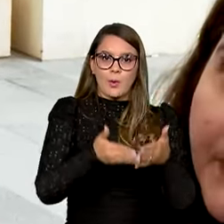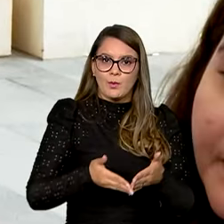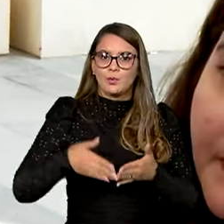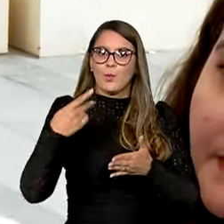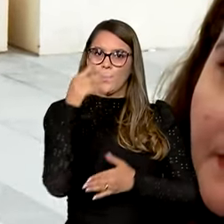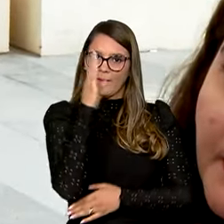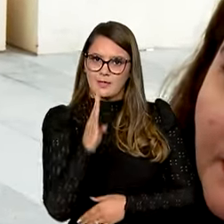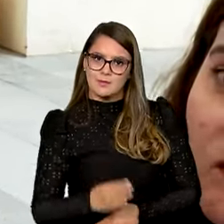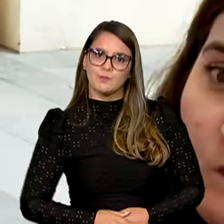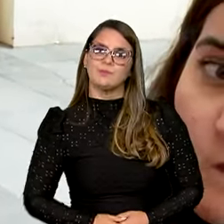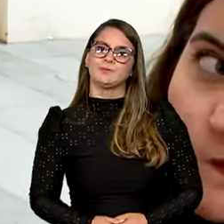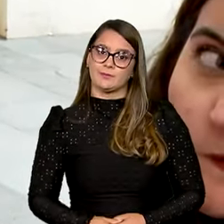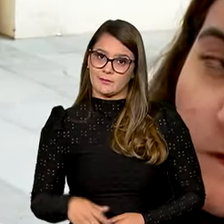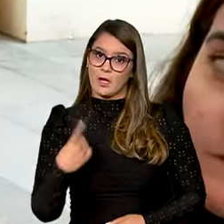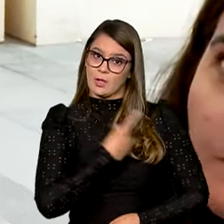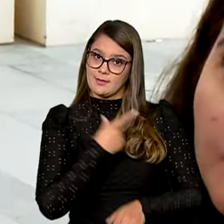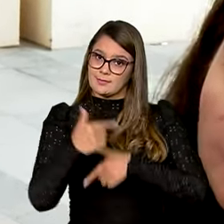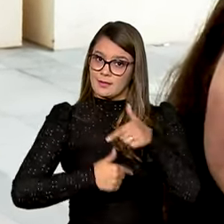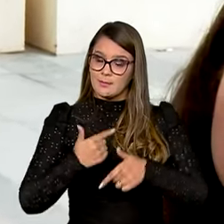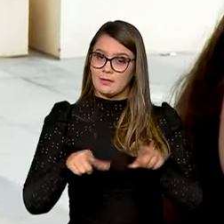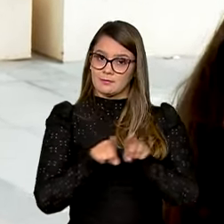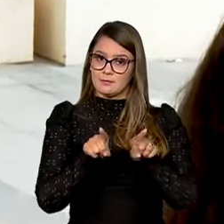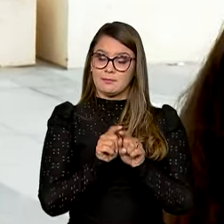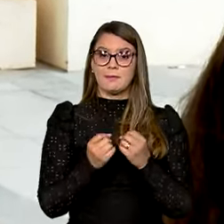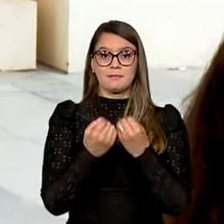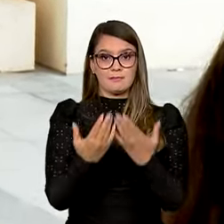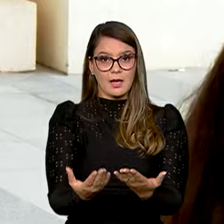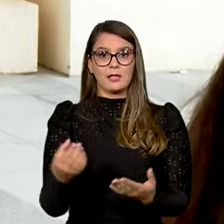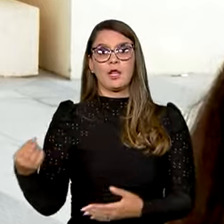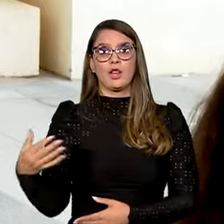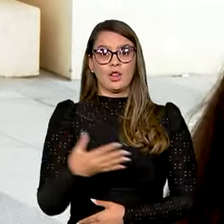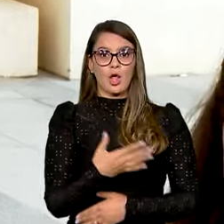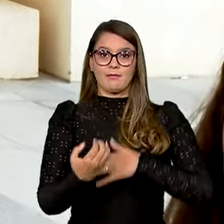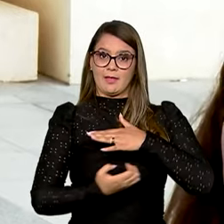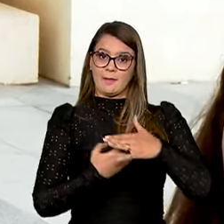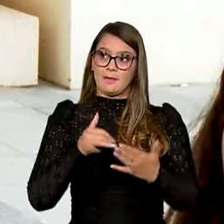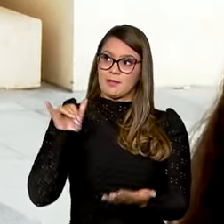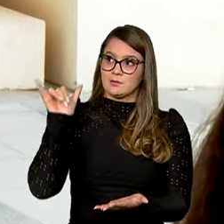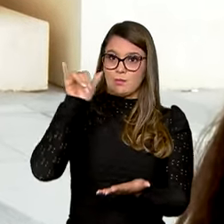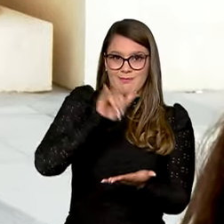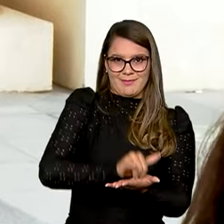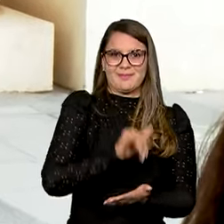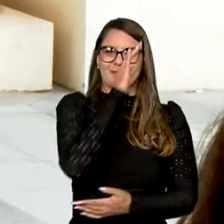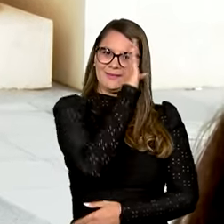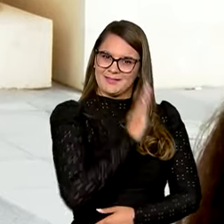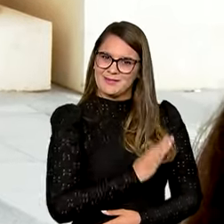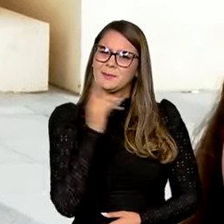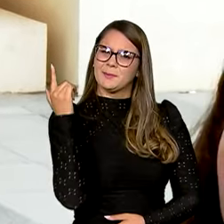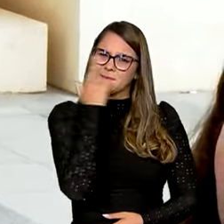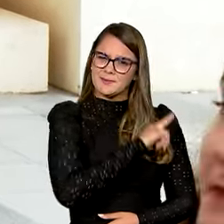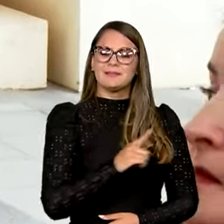país Além disso estamos trabalhando para levar novas companhias aéreas para o país para que a gente possa